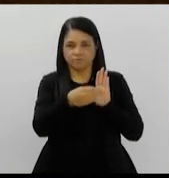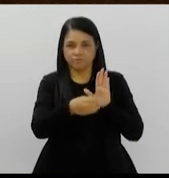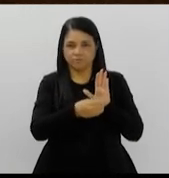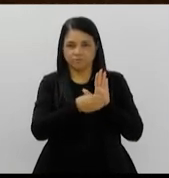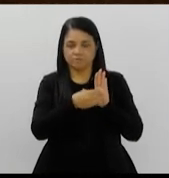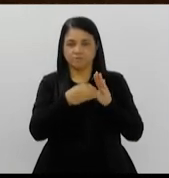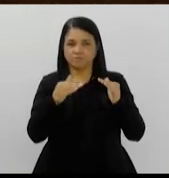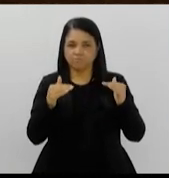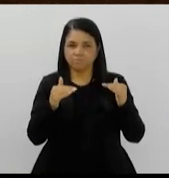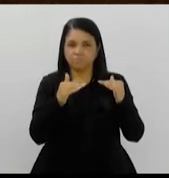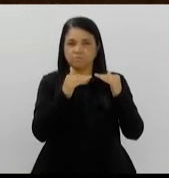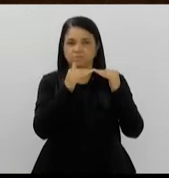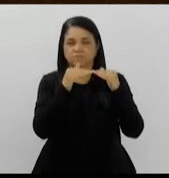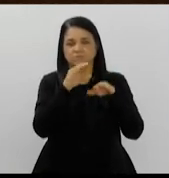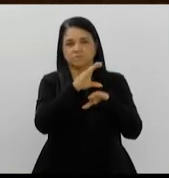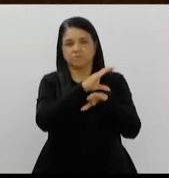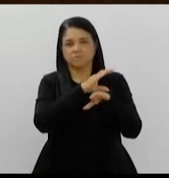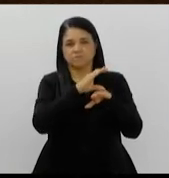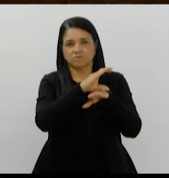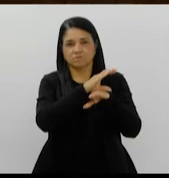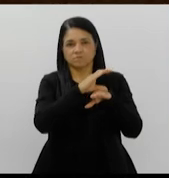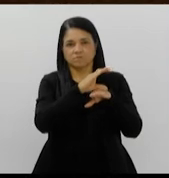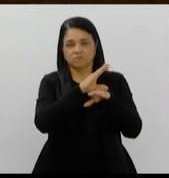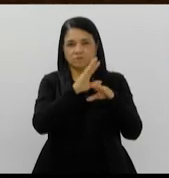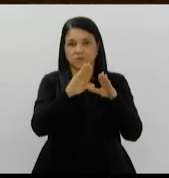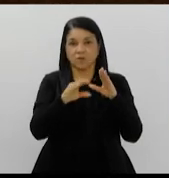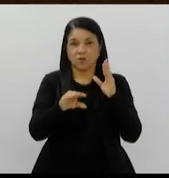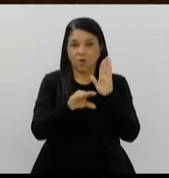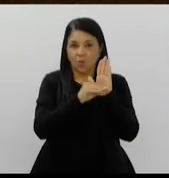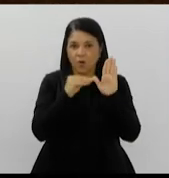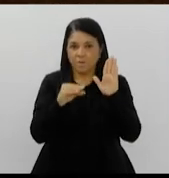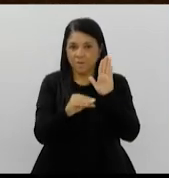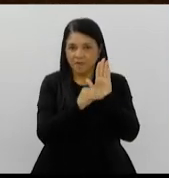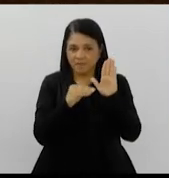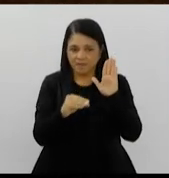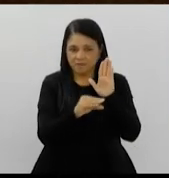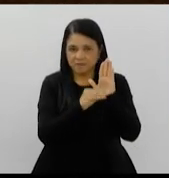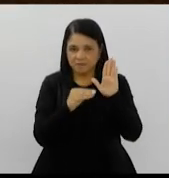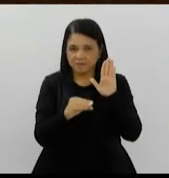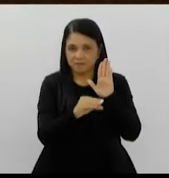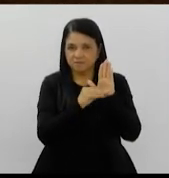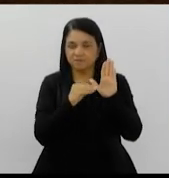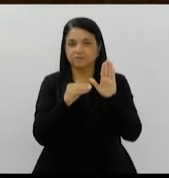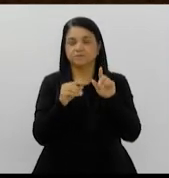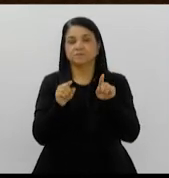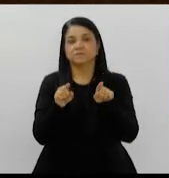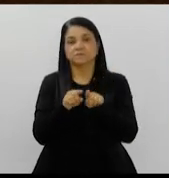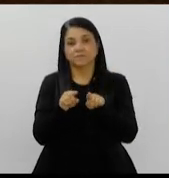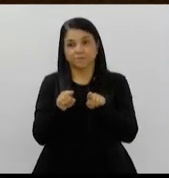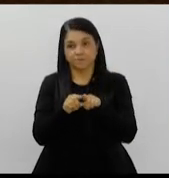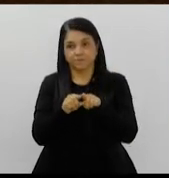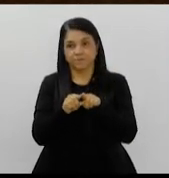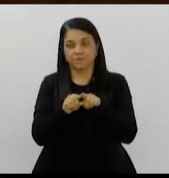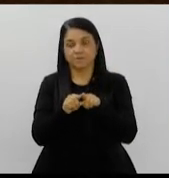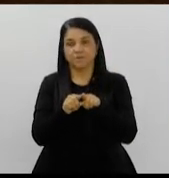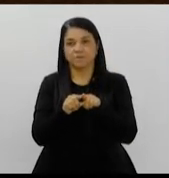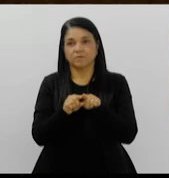pela constitucionalidade com emendas. E, ao mesmo tempo, senhor